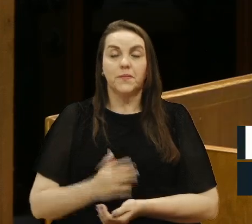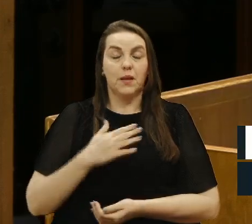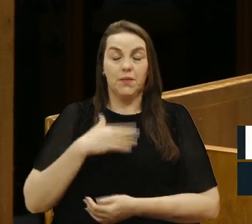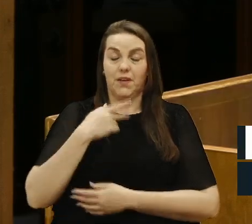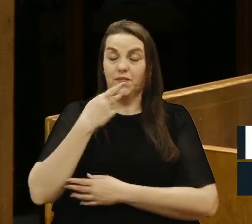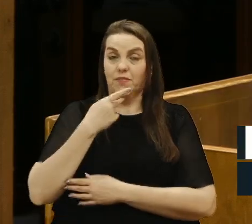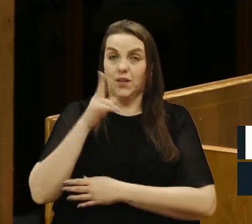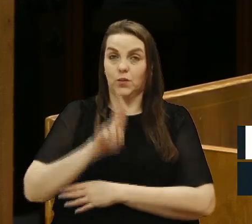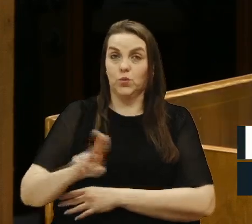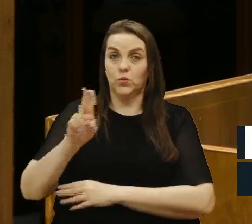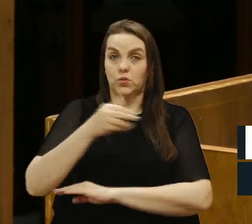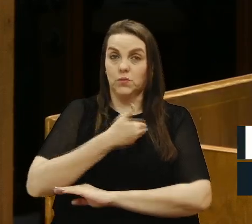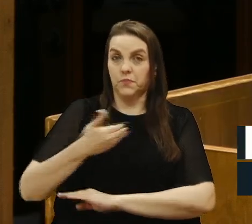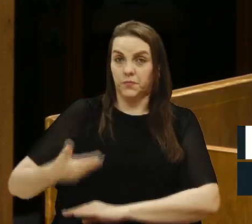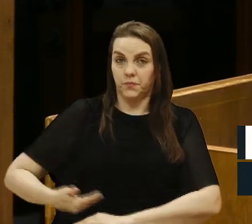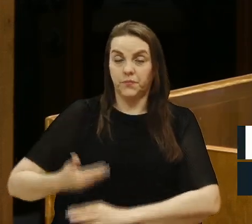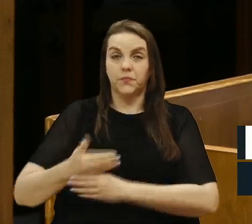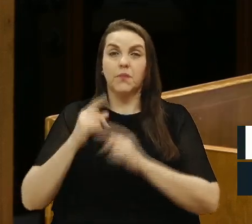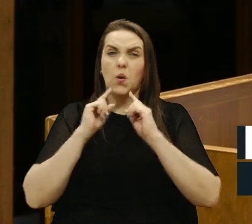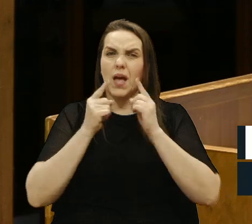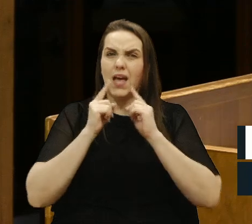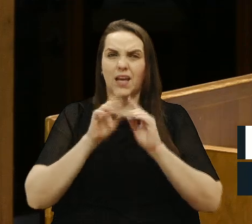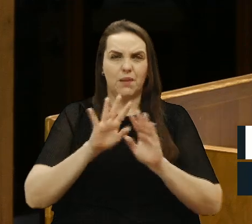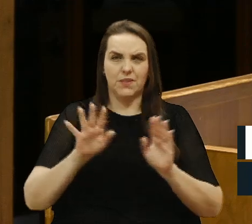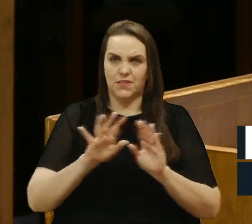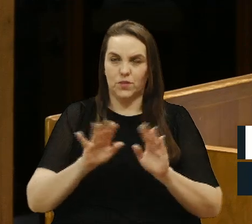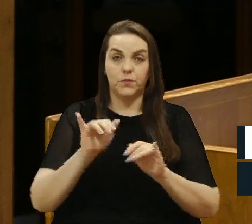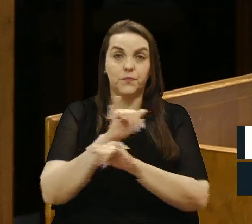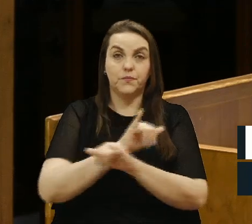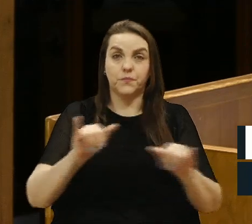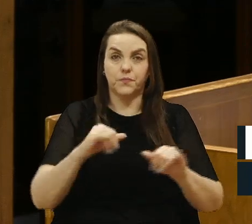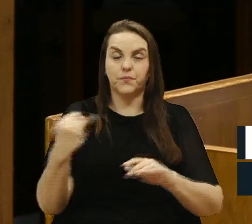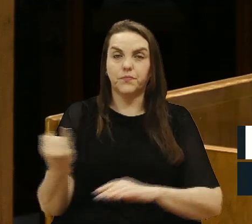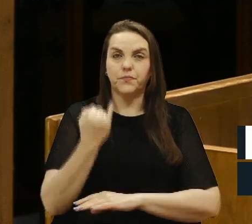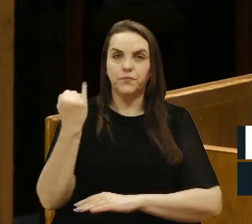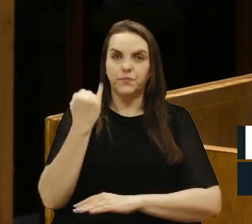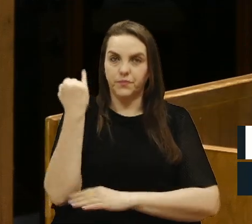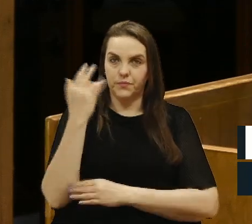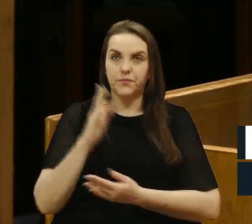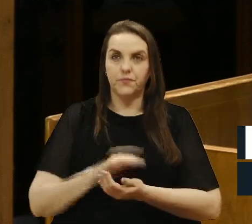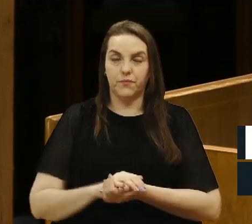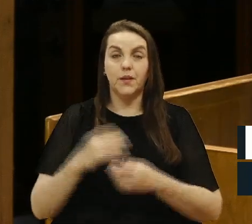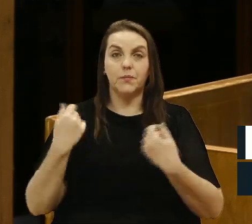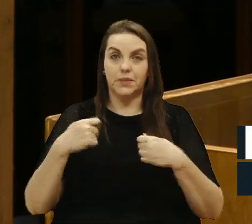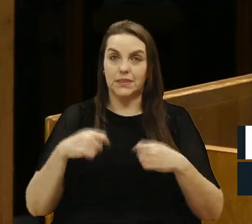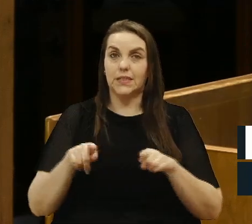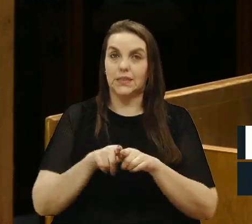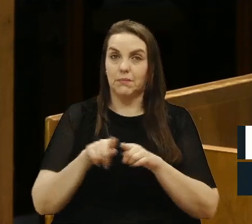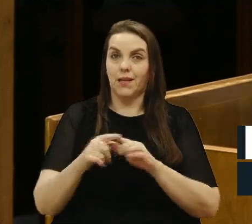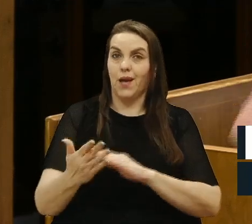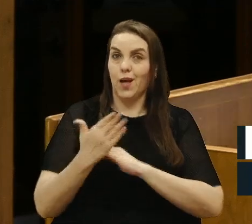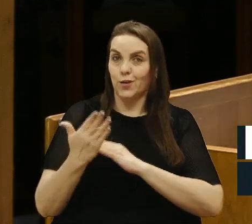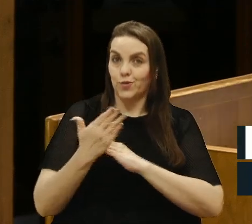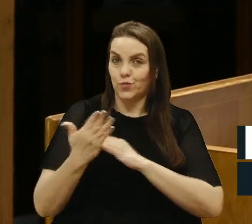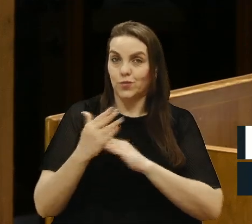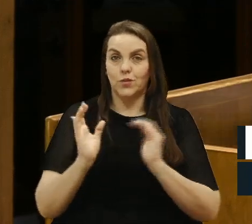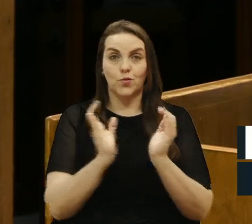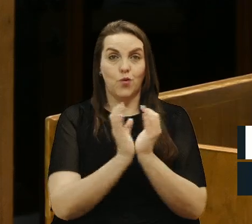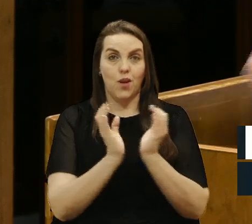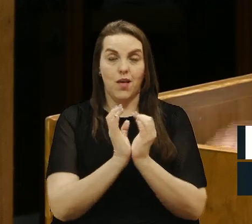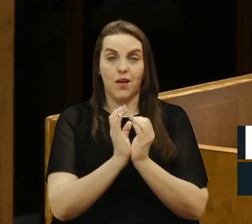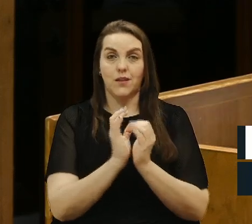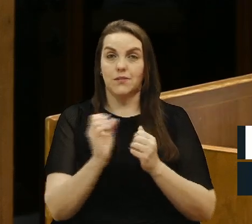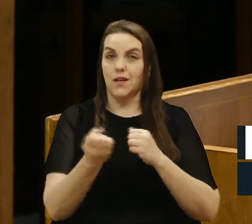Não é nenhuma reclamação, mas é uma informação importante que a gente precisa. Eu vou precisar também da ajuda dos colegas advogados também